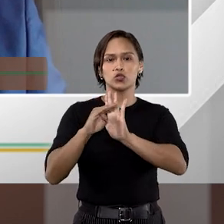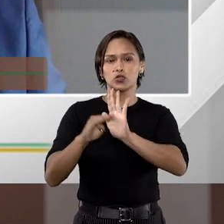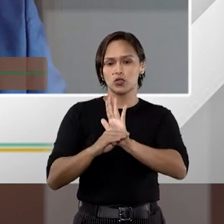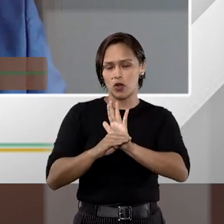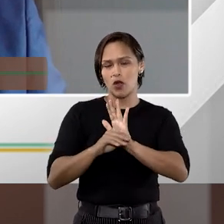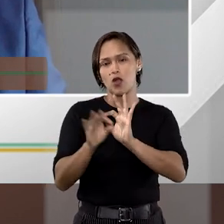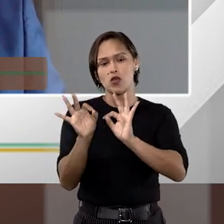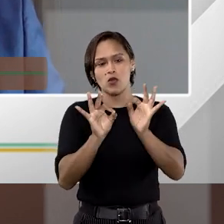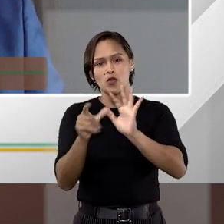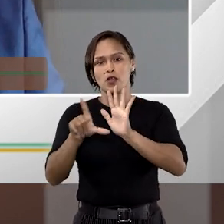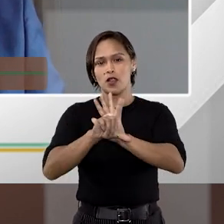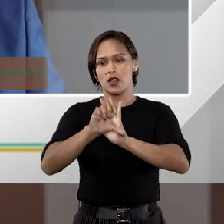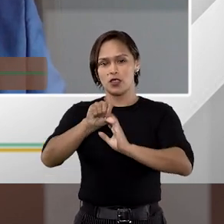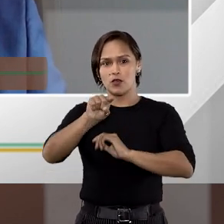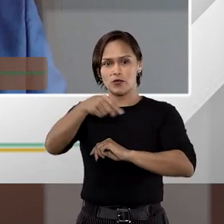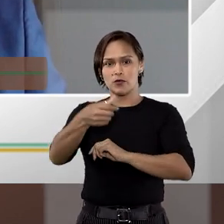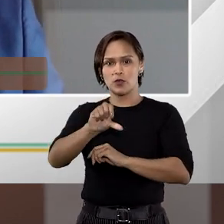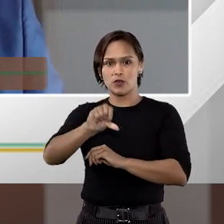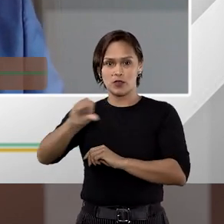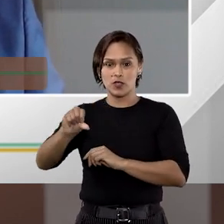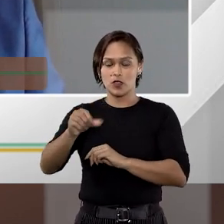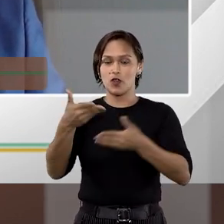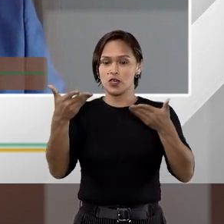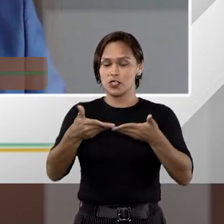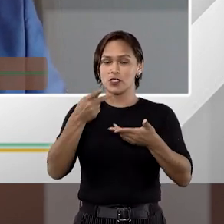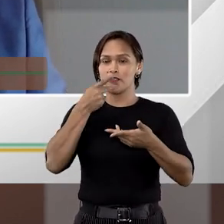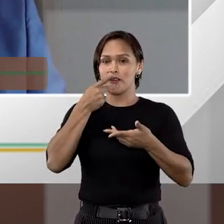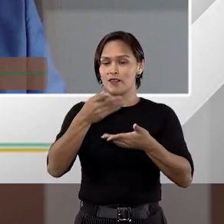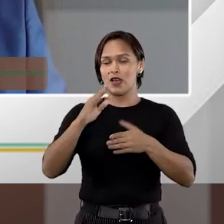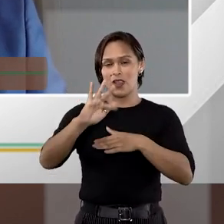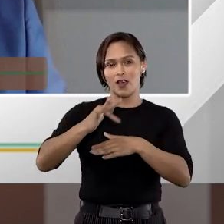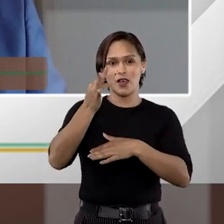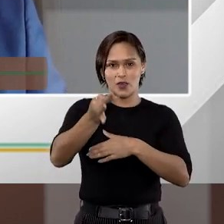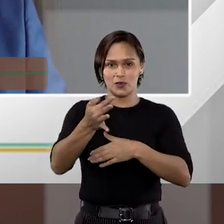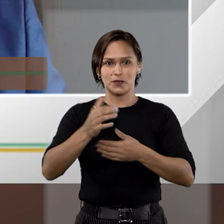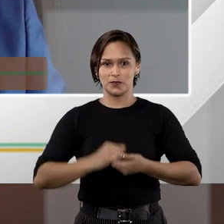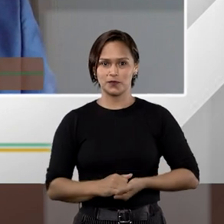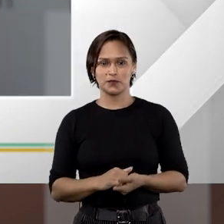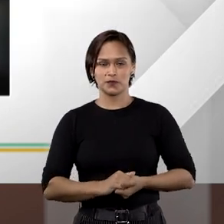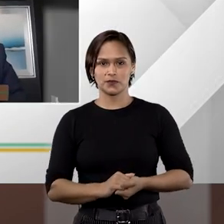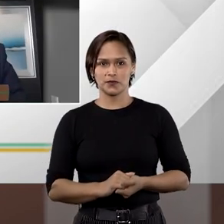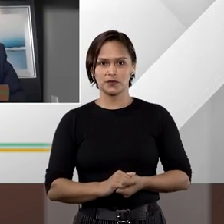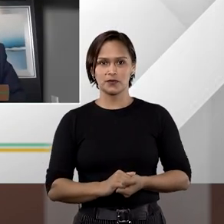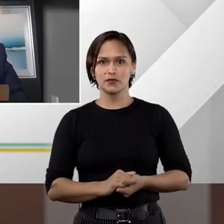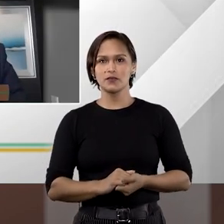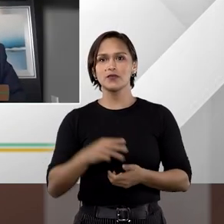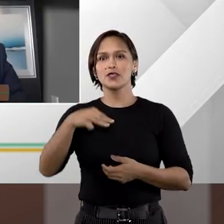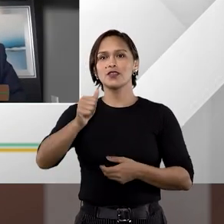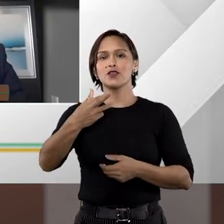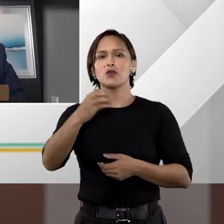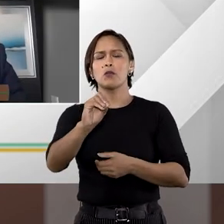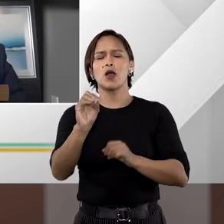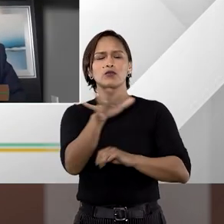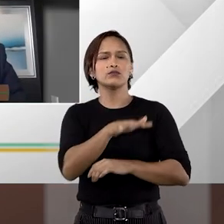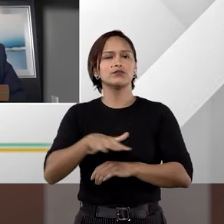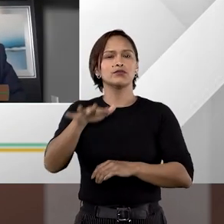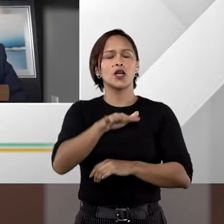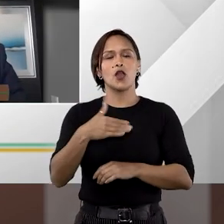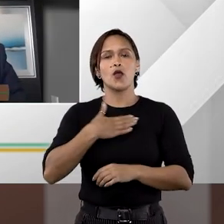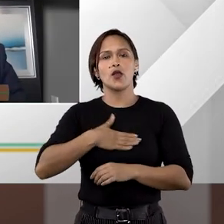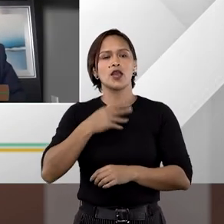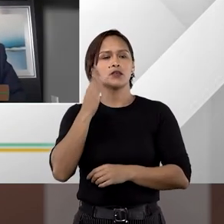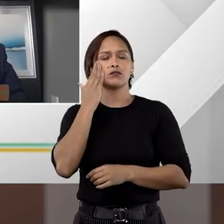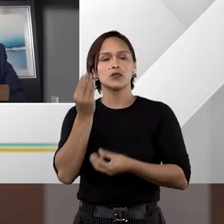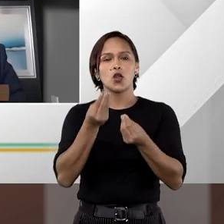todos os institutos previstos na lei 9.099 sobre os quais a gente vai falar mais para frente Dr Mauro e de modo geral